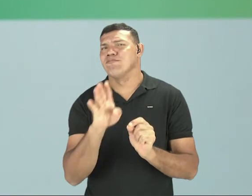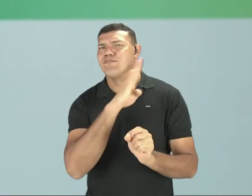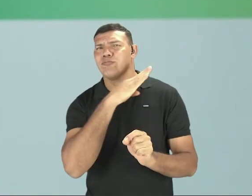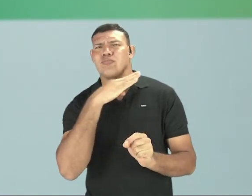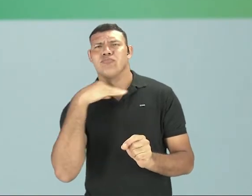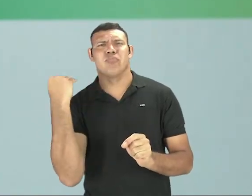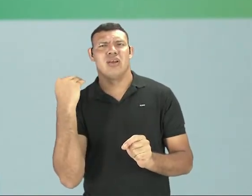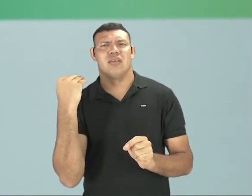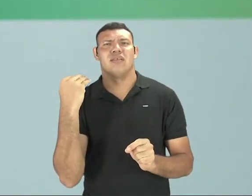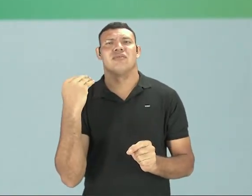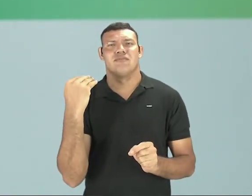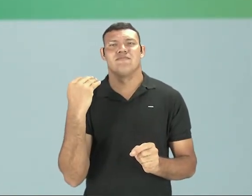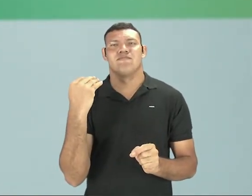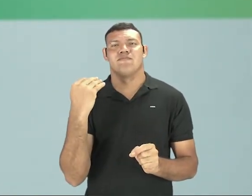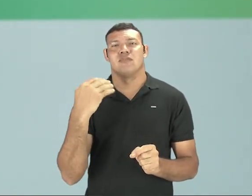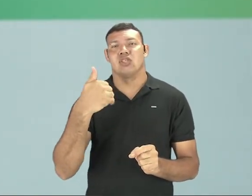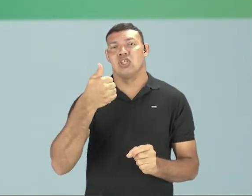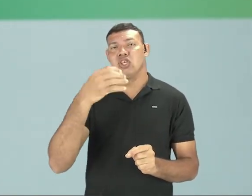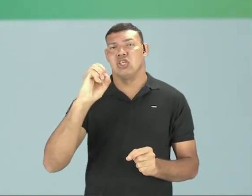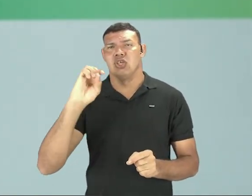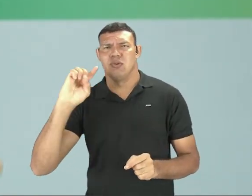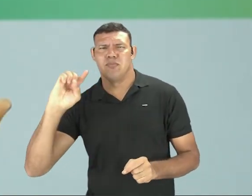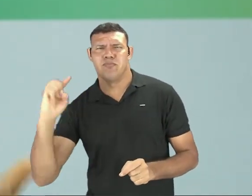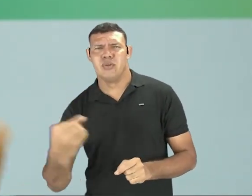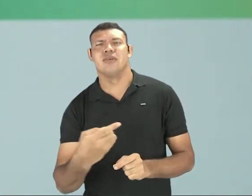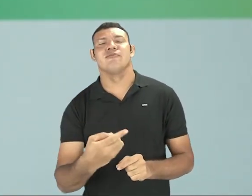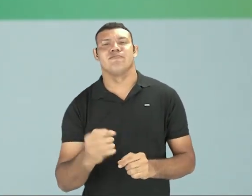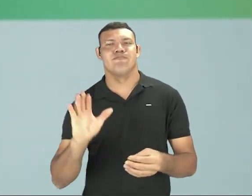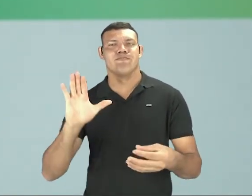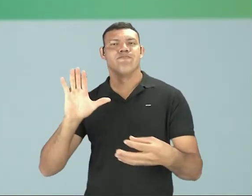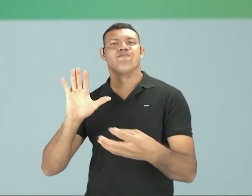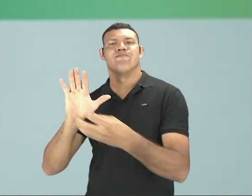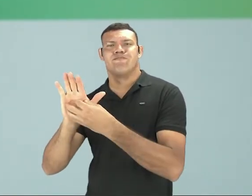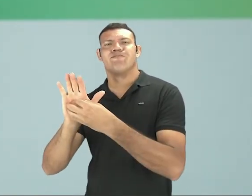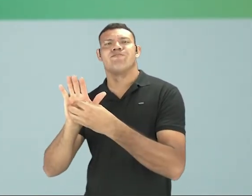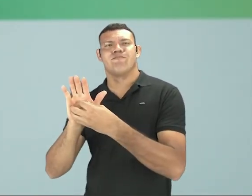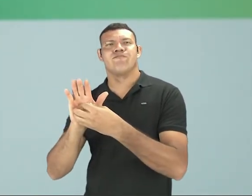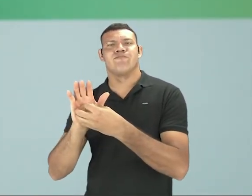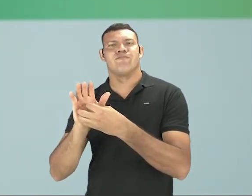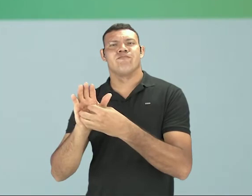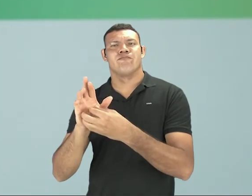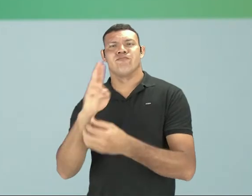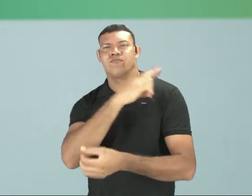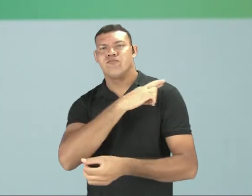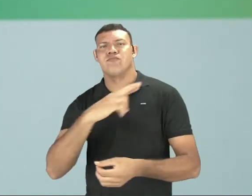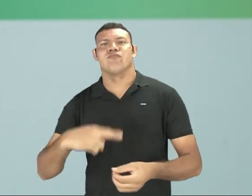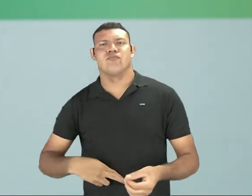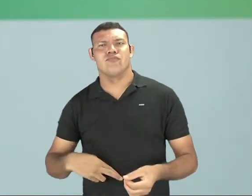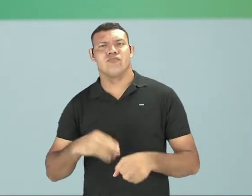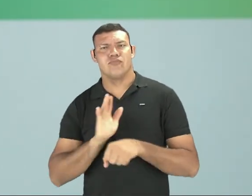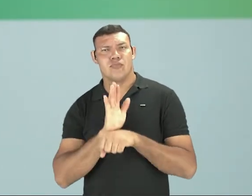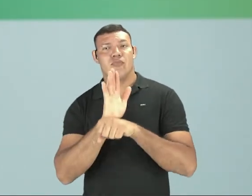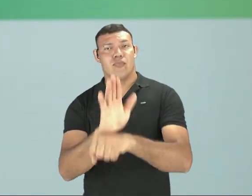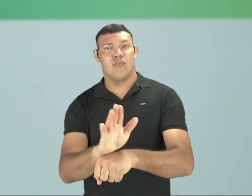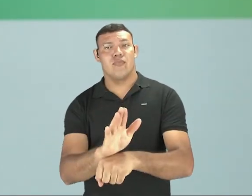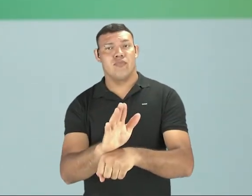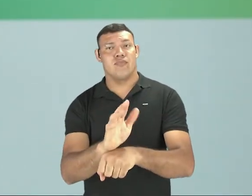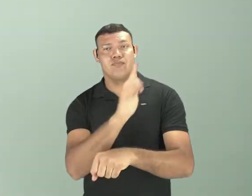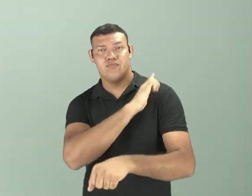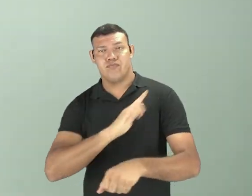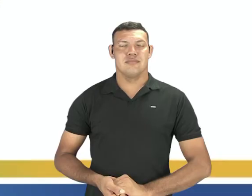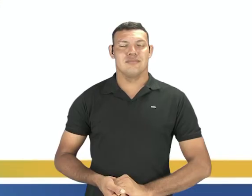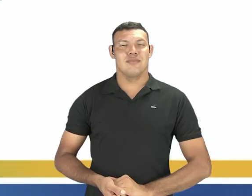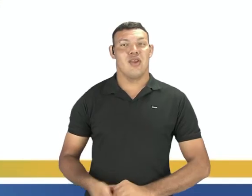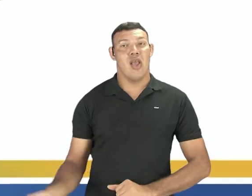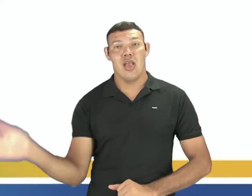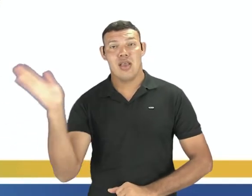ocasionando a morte de aproximadamente 10 mil pessoas, né? E aí o Partido Republicano ele sai vencedor aí com a ajuda do governo